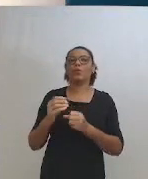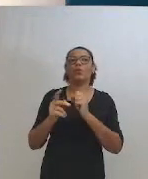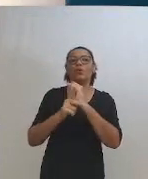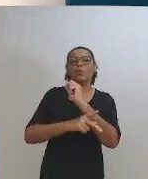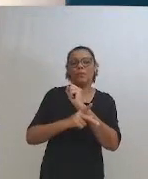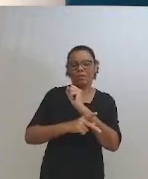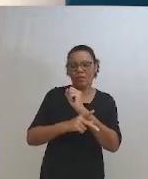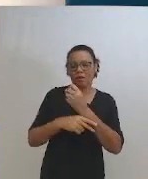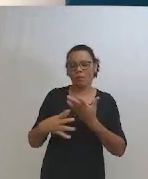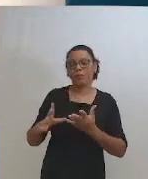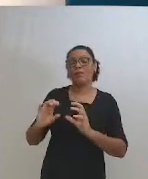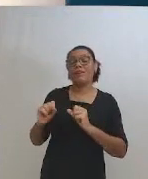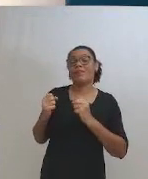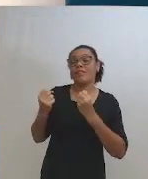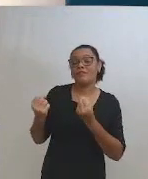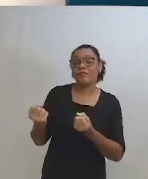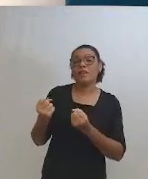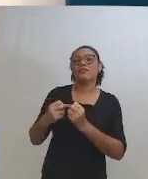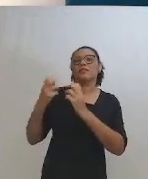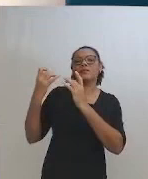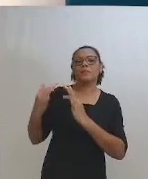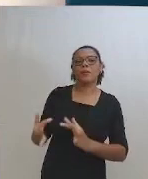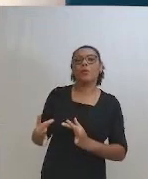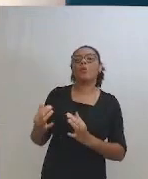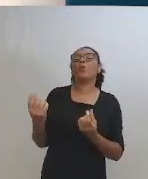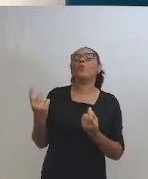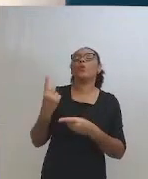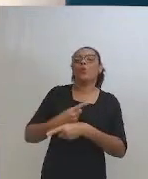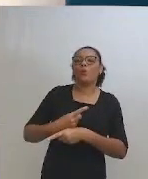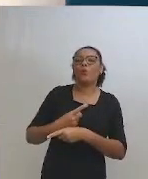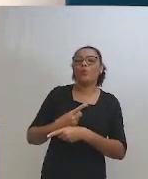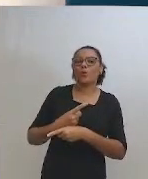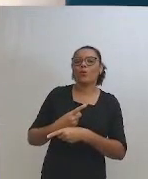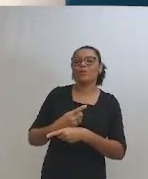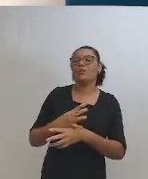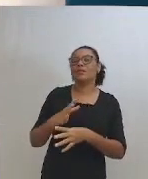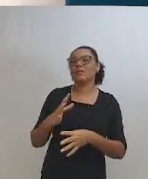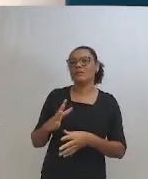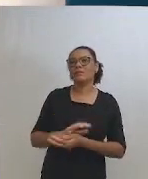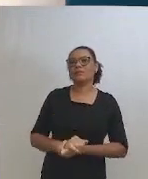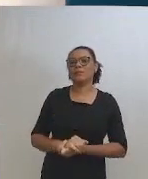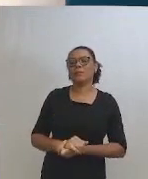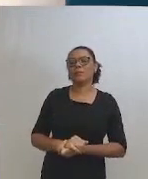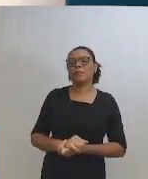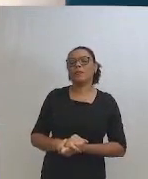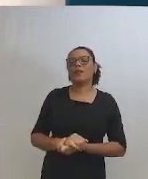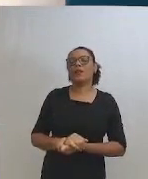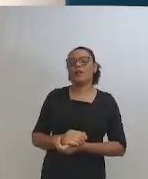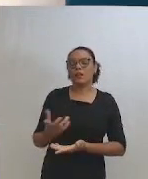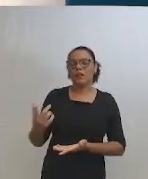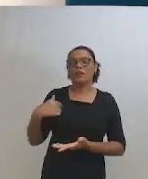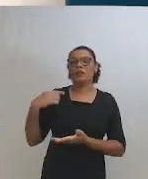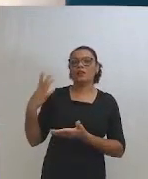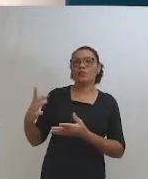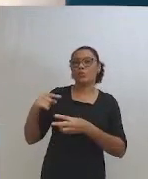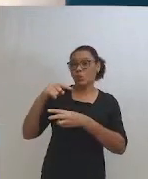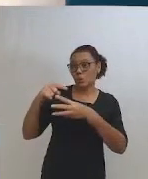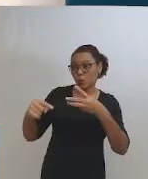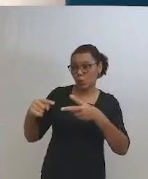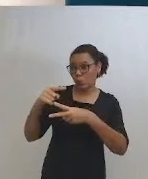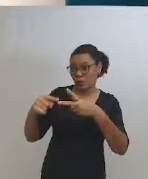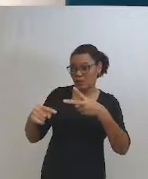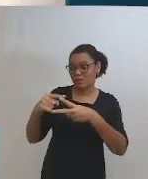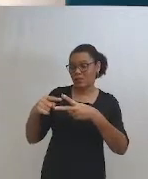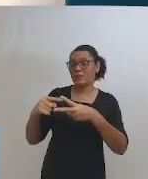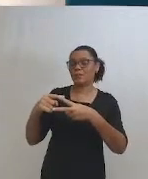verdade, sustentou contrariedade, inclusive sustentando a ocorrência de duas súmulas, inclusive do Supremo